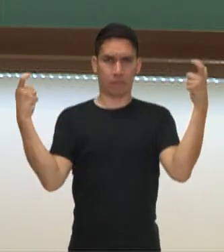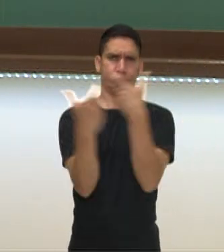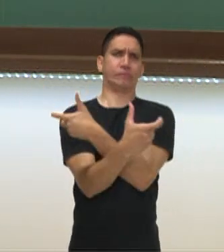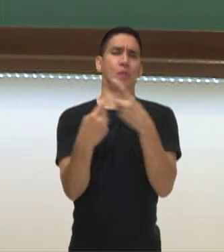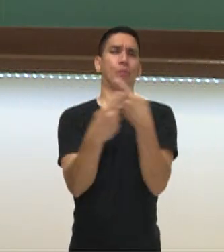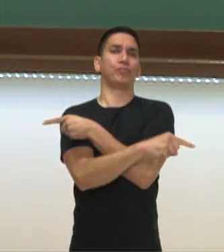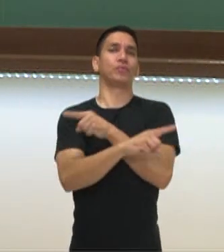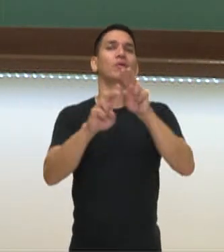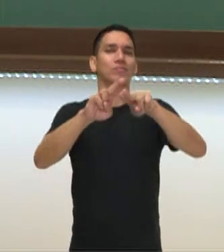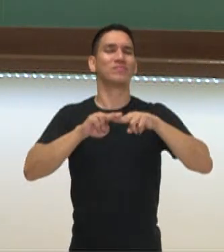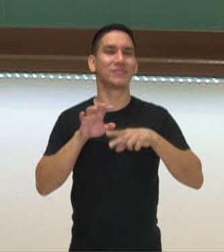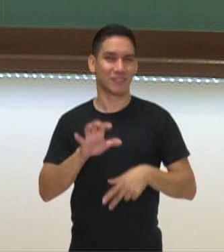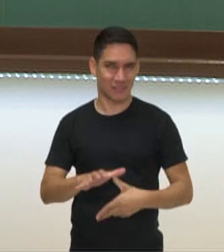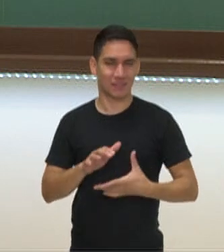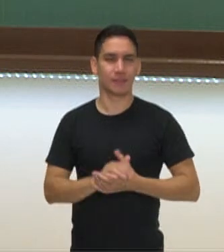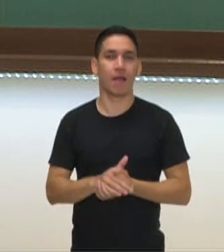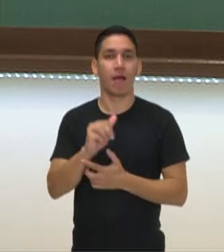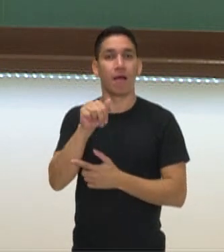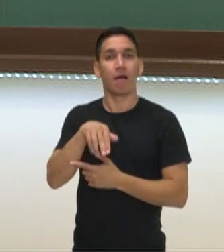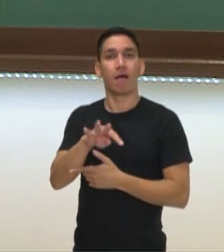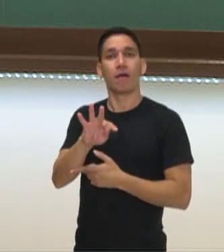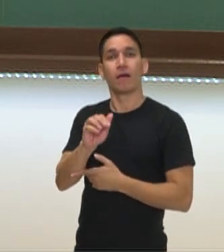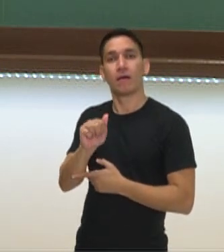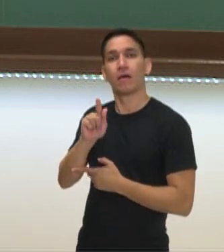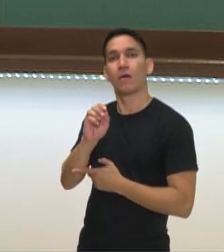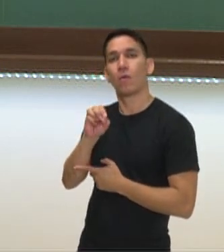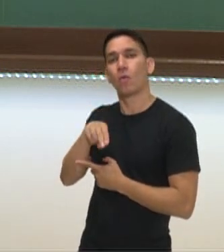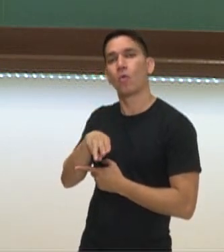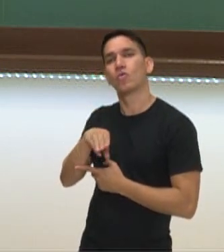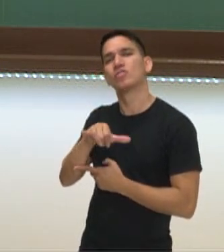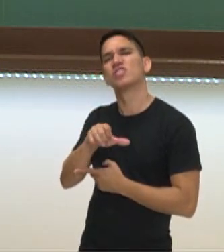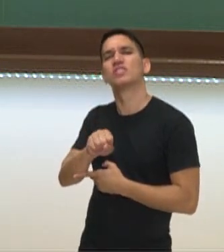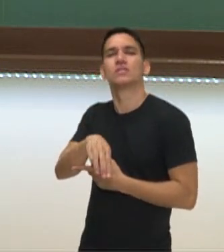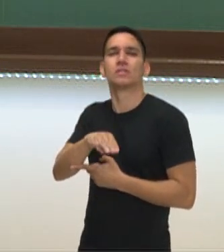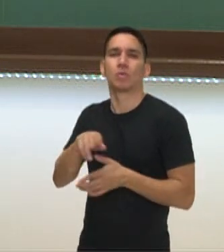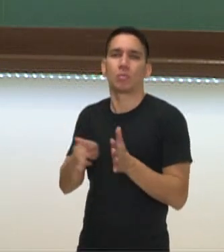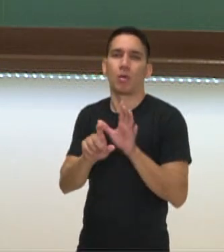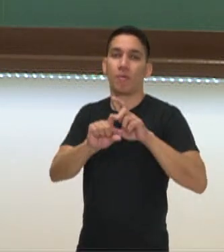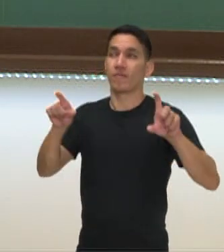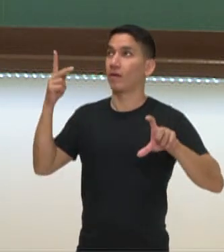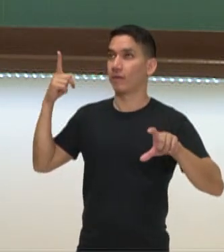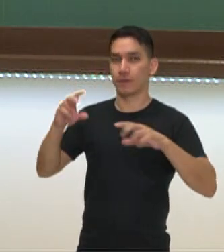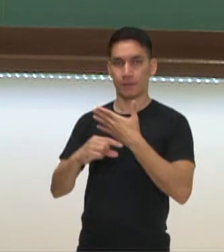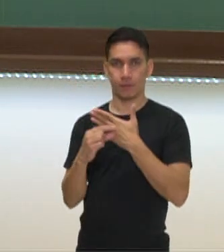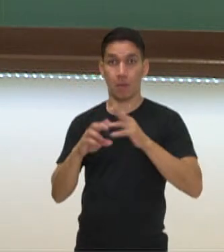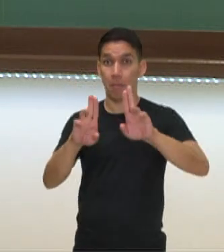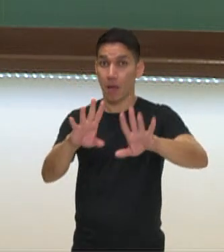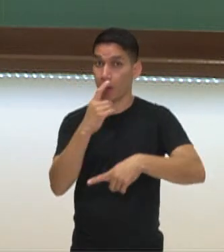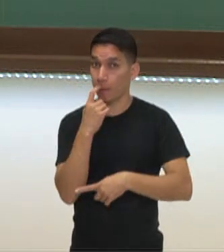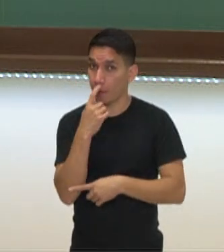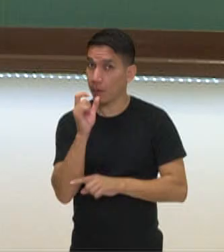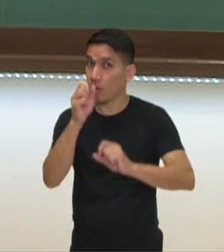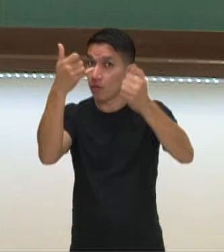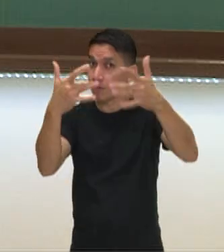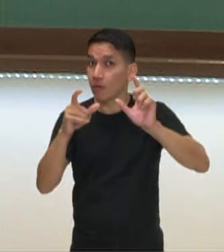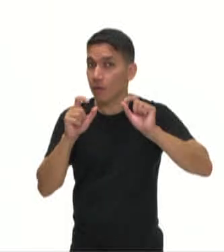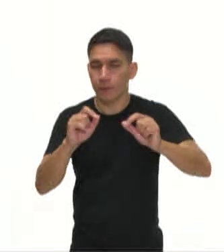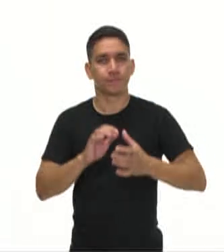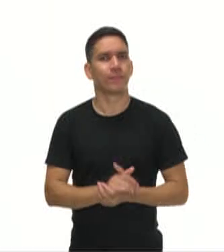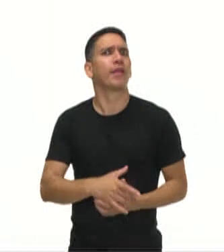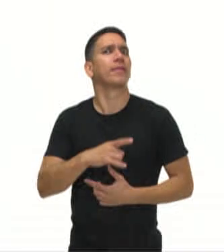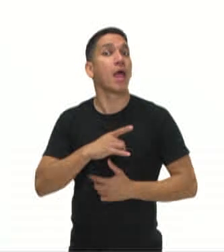esses antagonismos na frase do autor. Porém, Gilberto Freire, ele diz que há